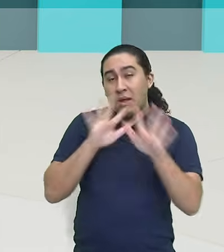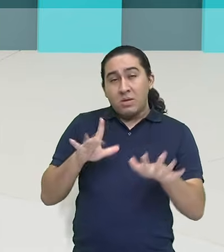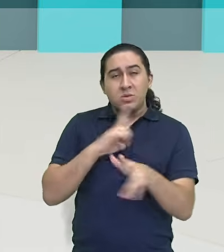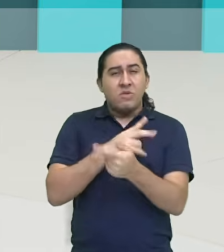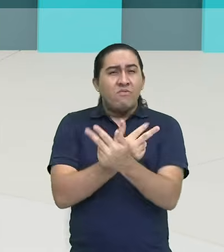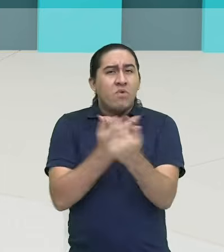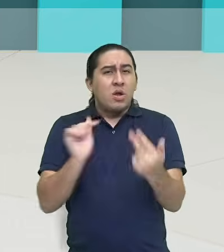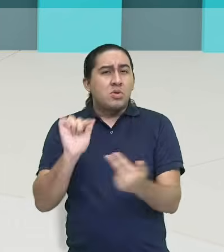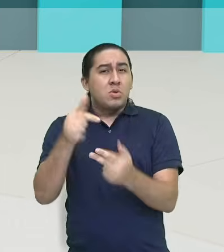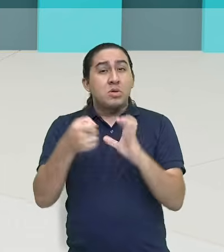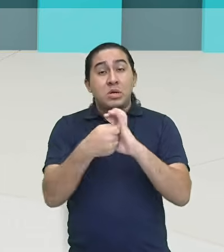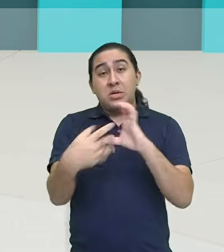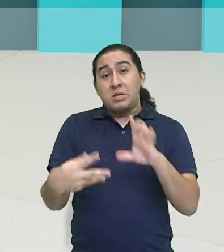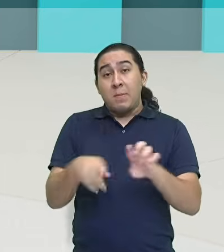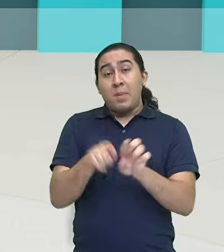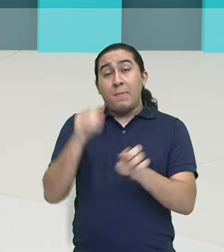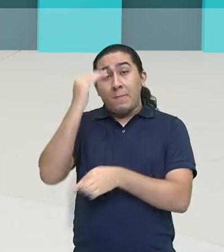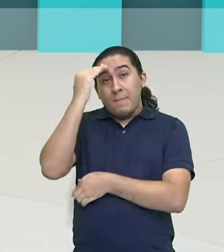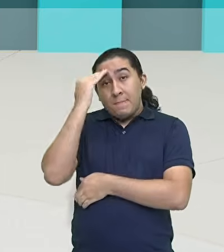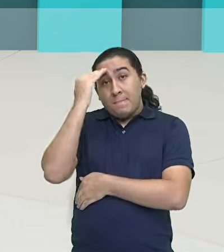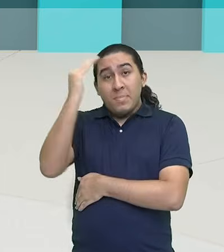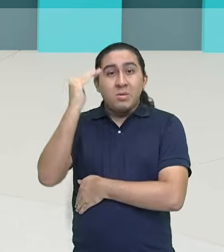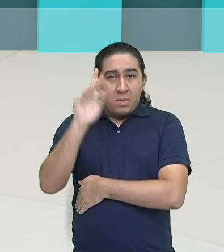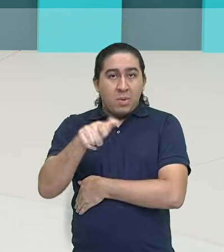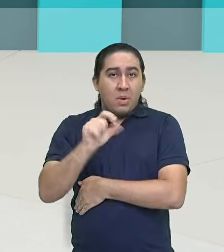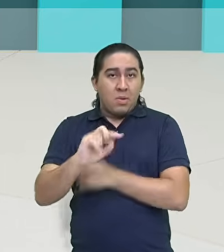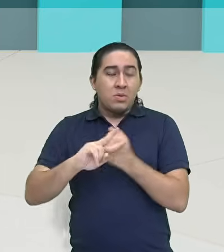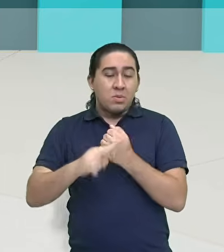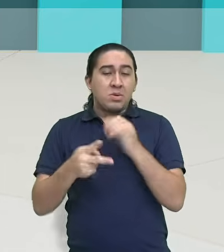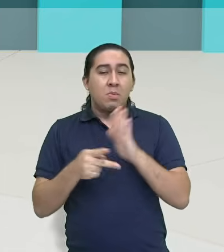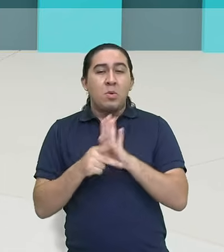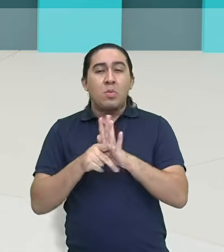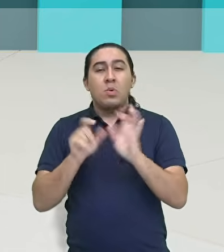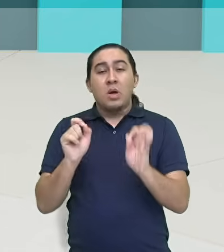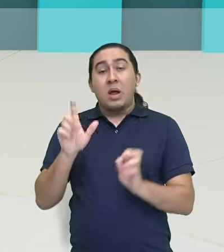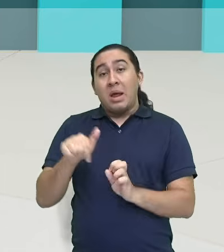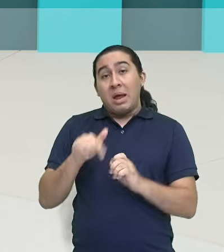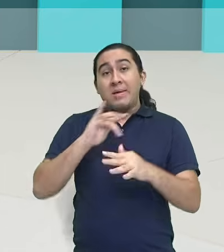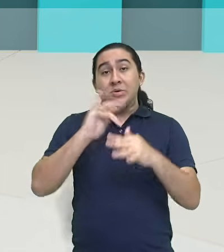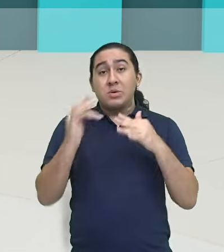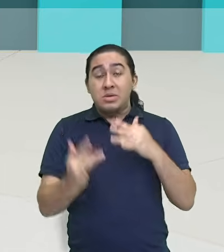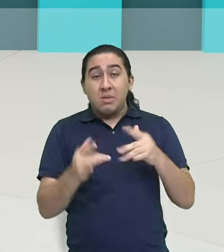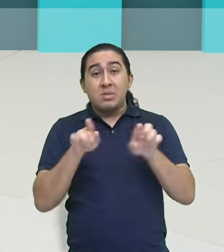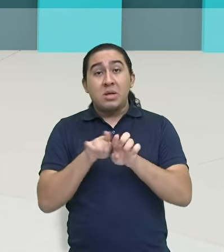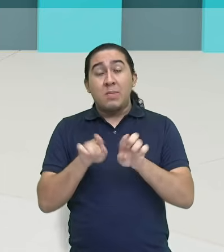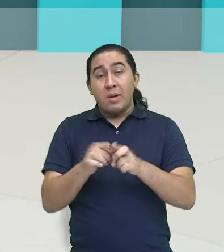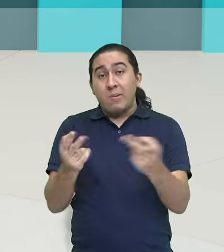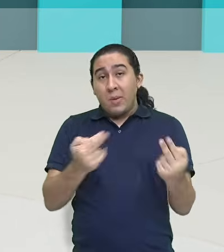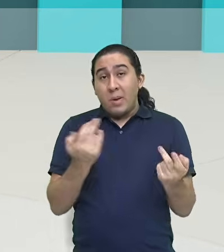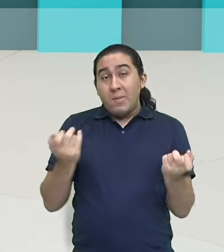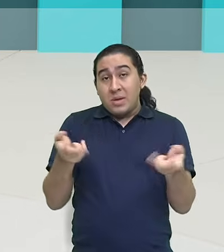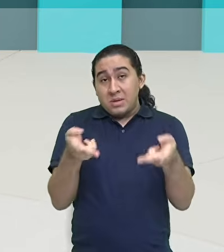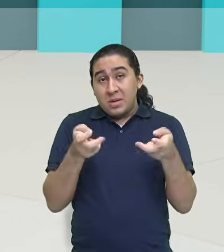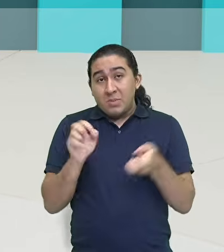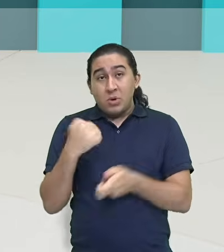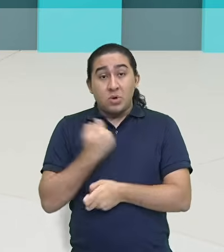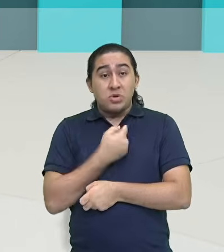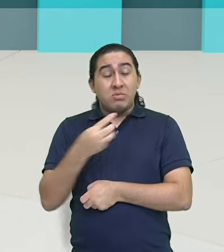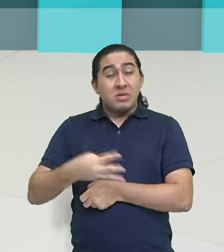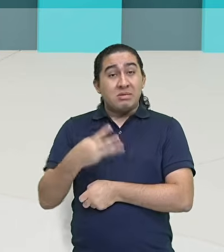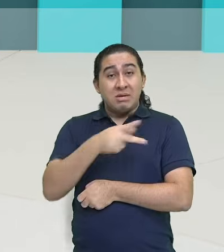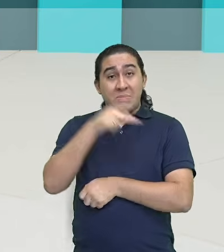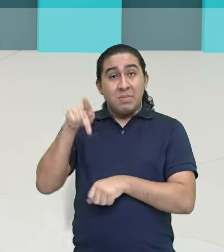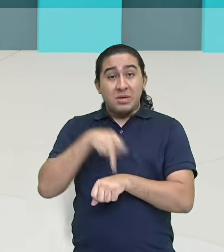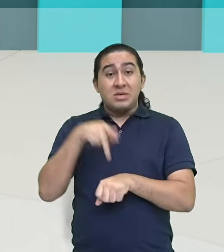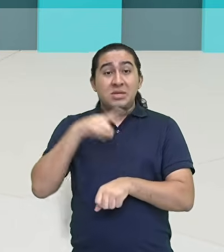outros fatores, mas um dos principais aí causadores, digamos, são as redes sociais e como vocês podem ver, nós somos o terceiro país